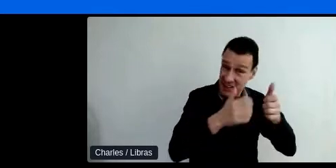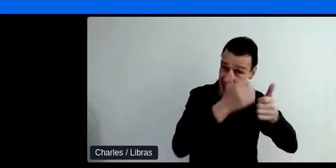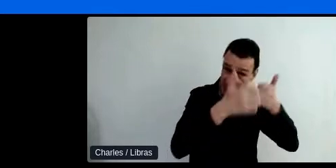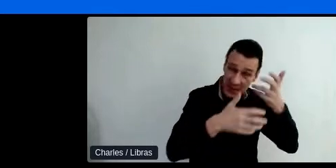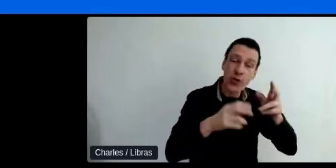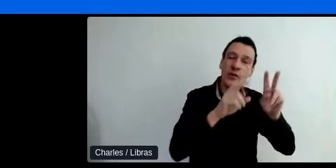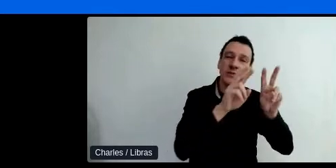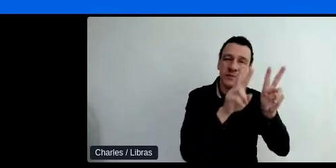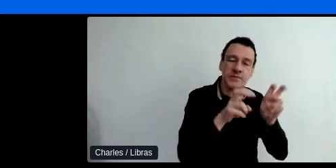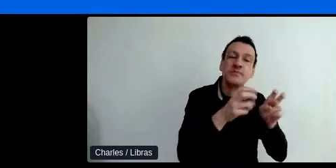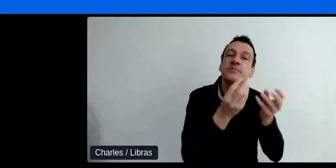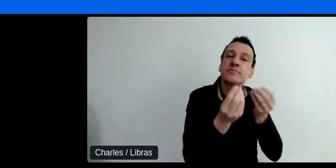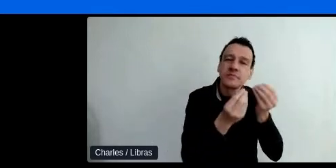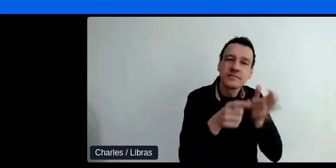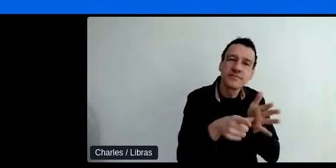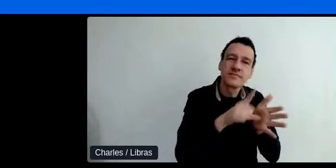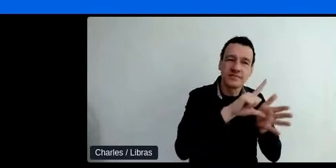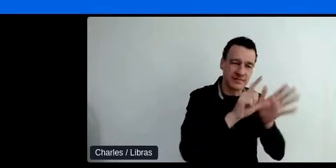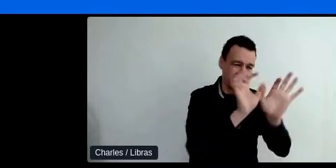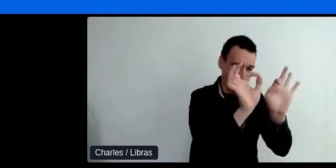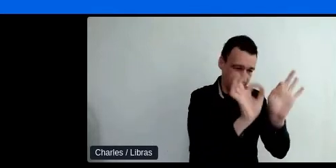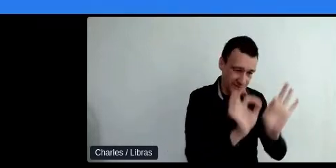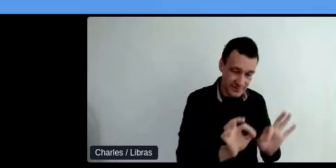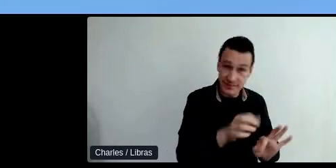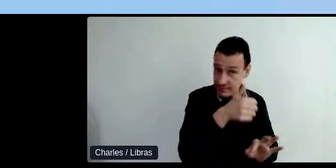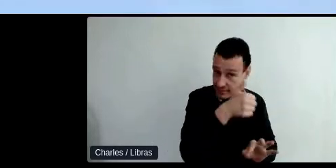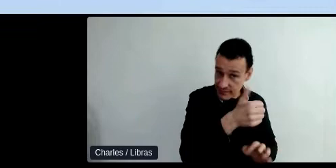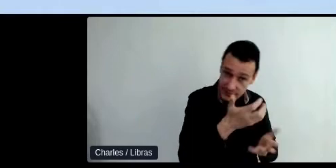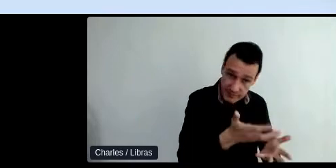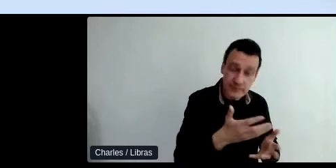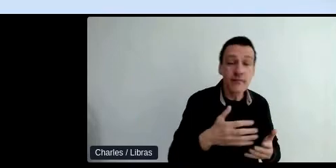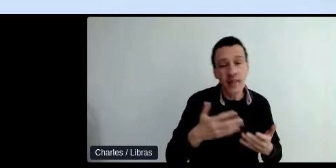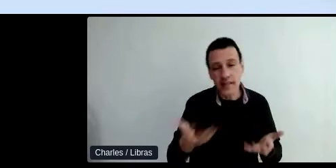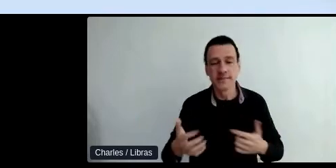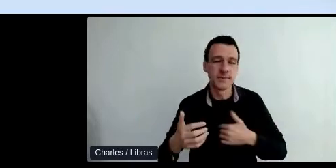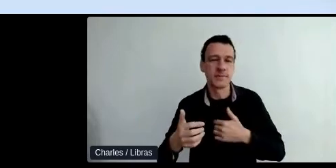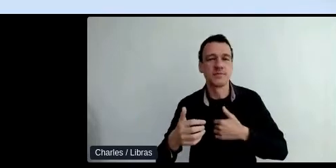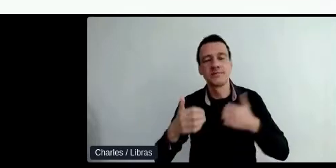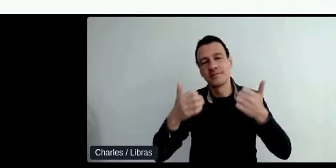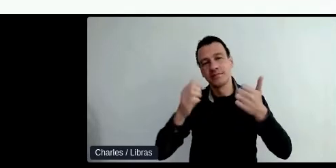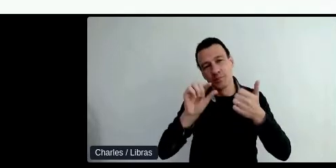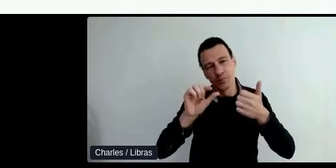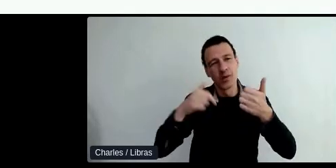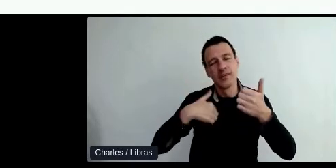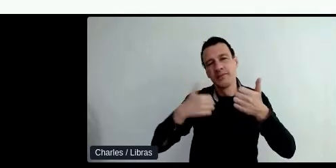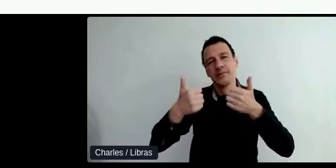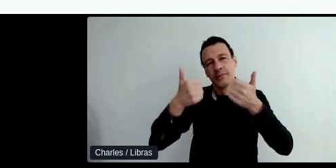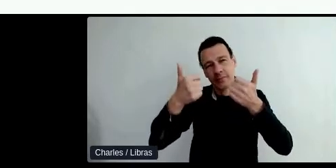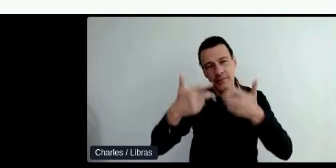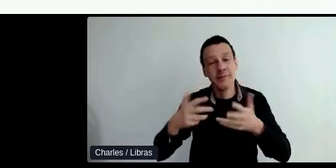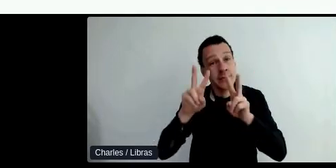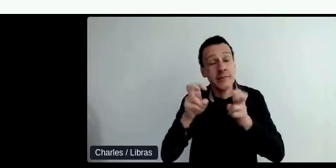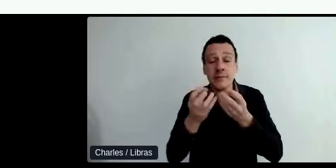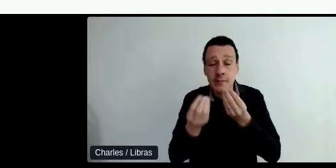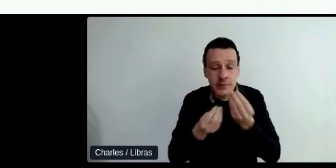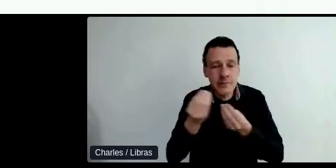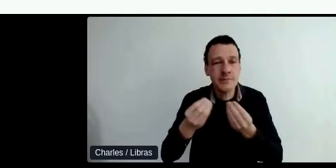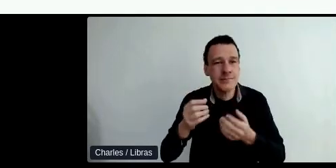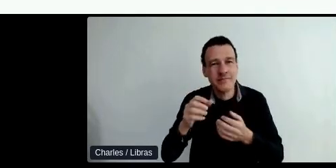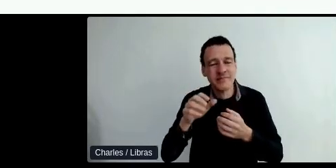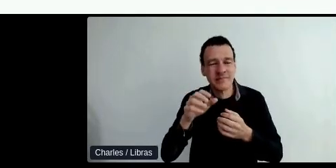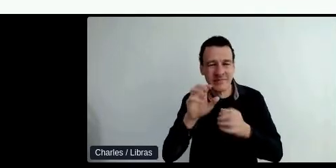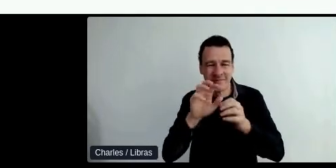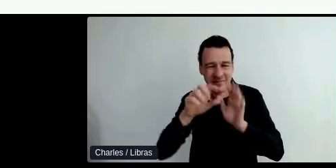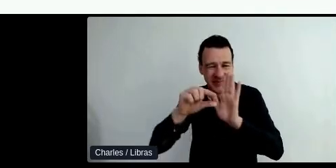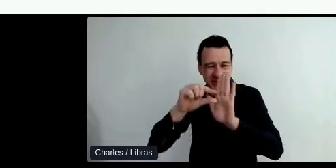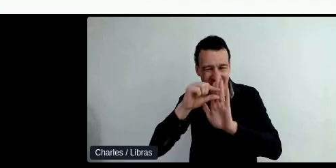como preparar. Então, eu vou falar um pouco sobre essa acessibilidade nos apps e